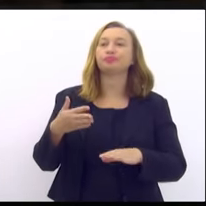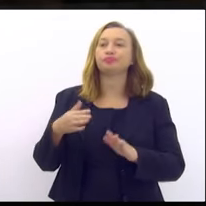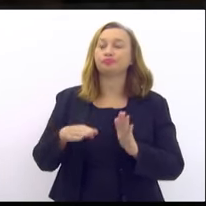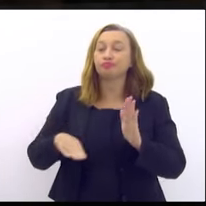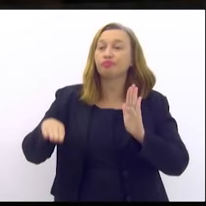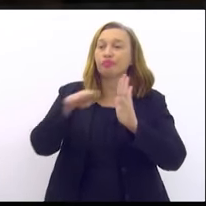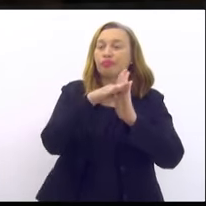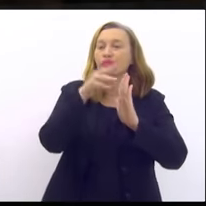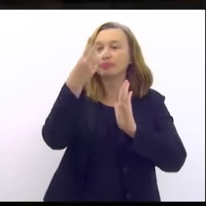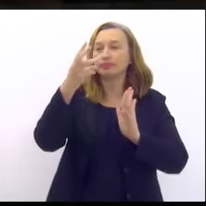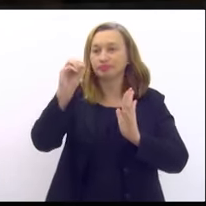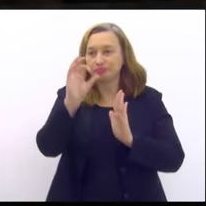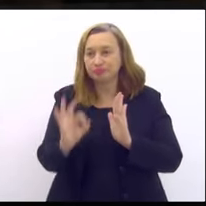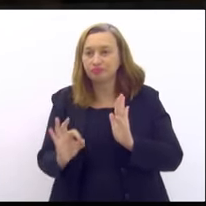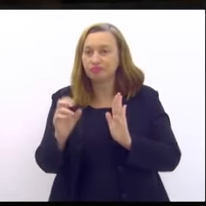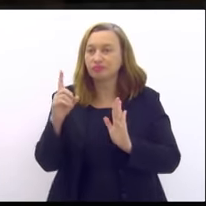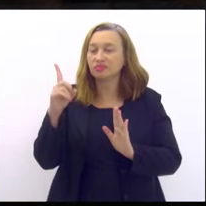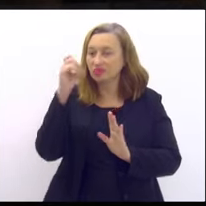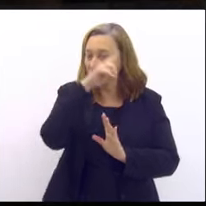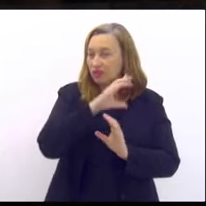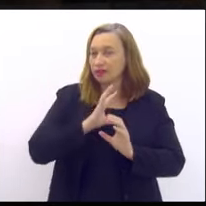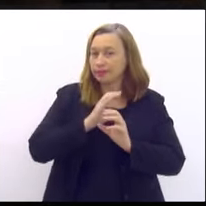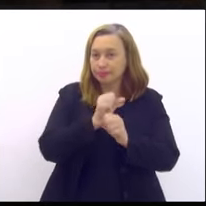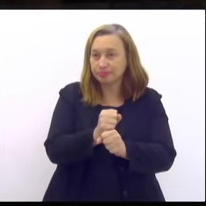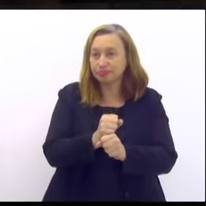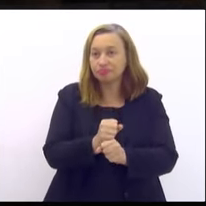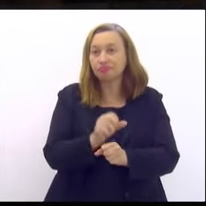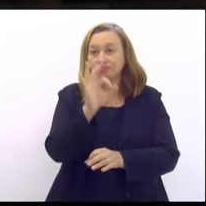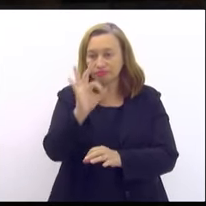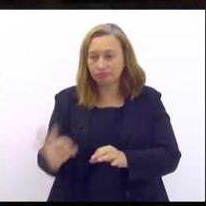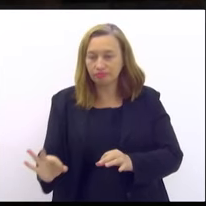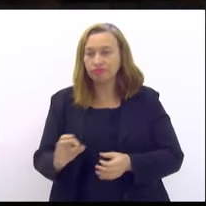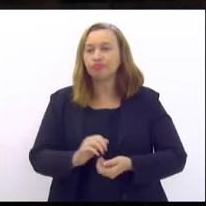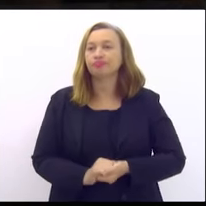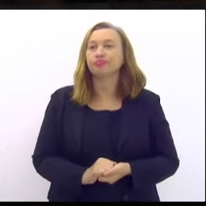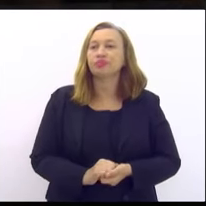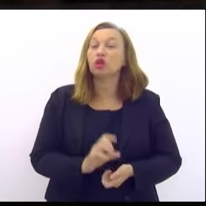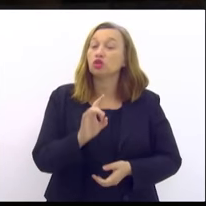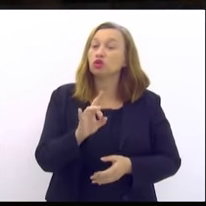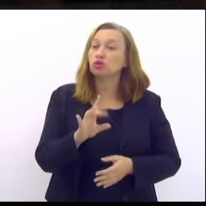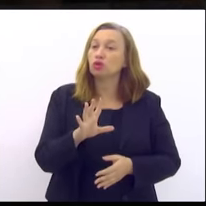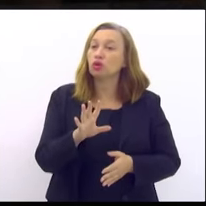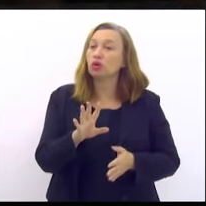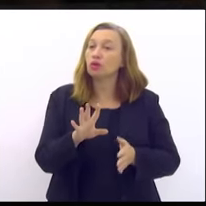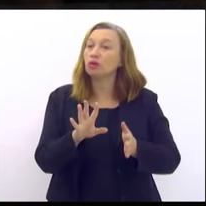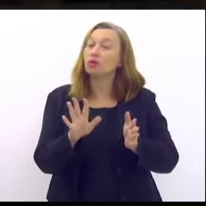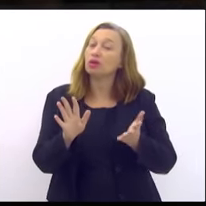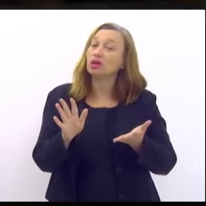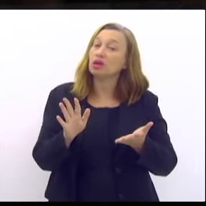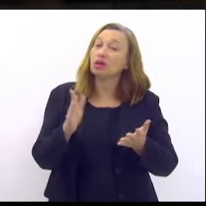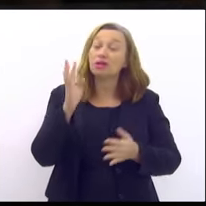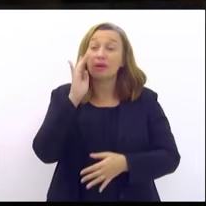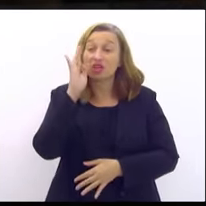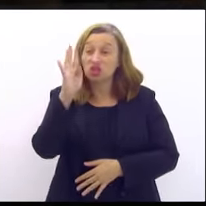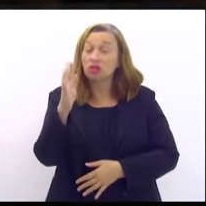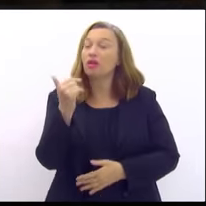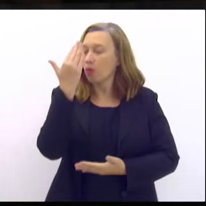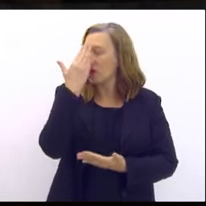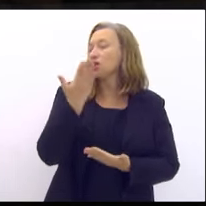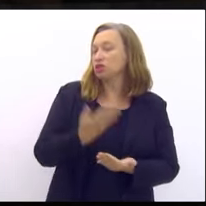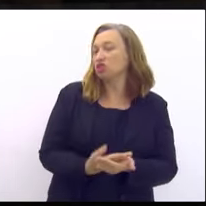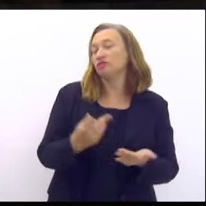porque é difícil calcular essa alíquota né são apenas simulações que eu acredito que vai